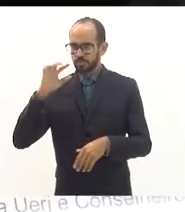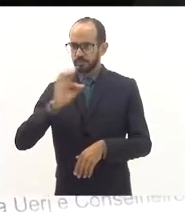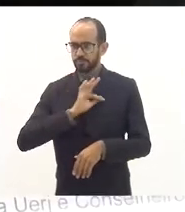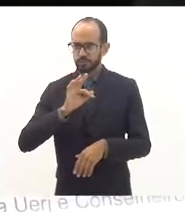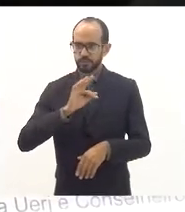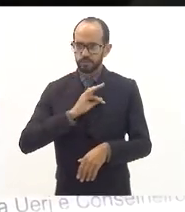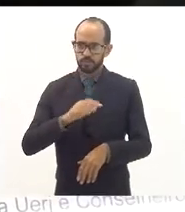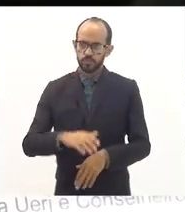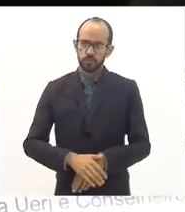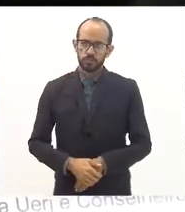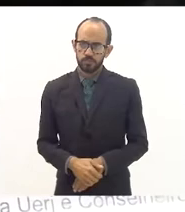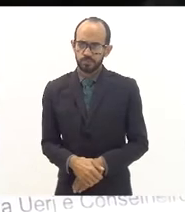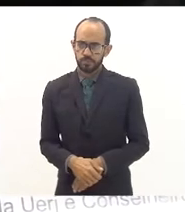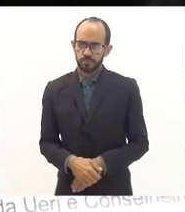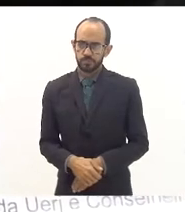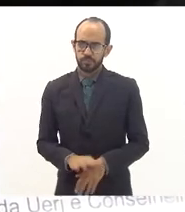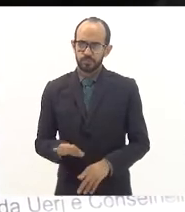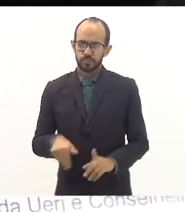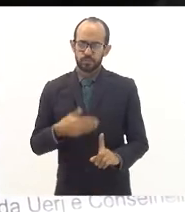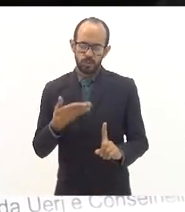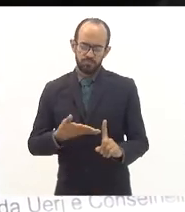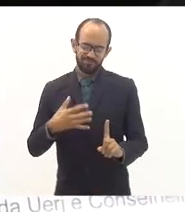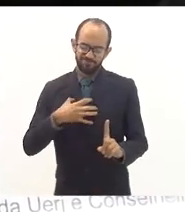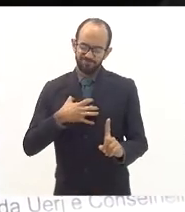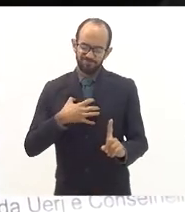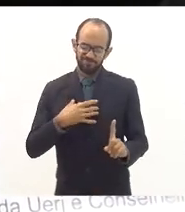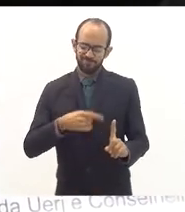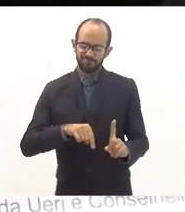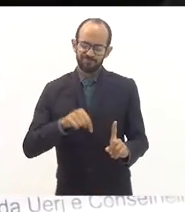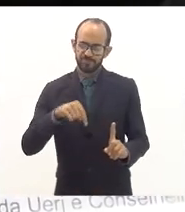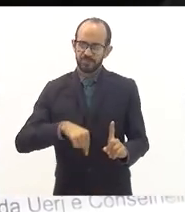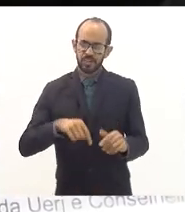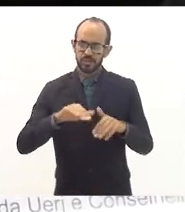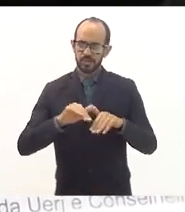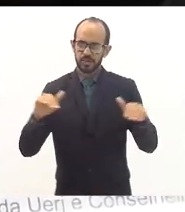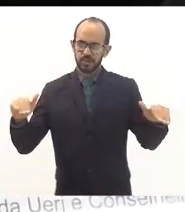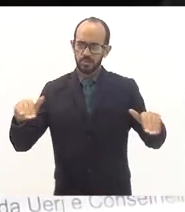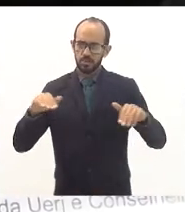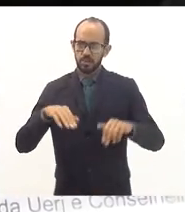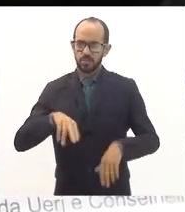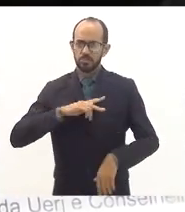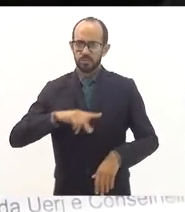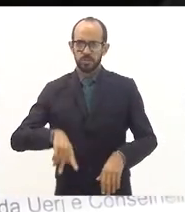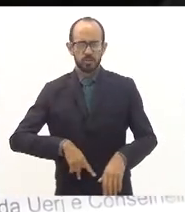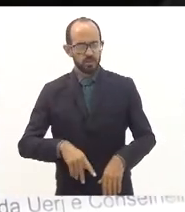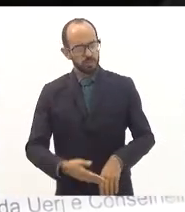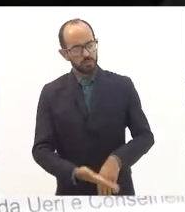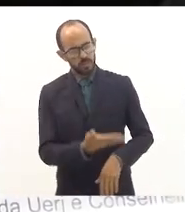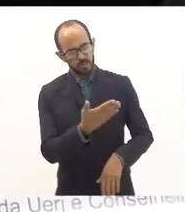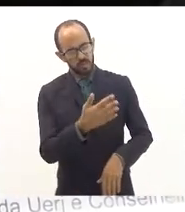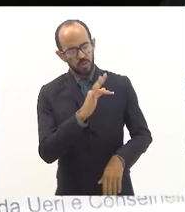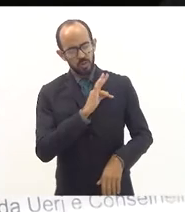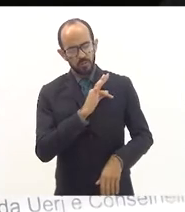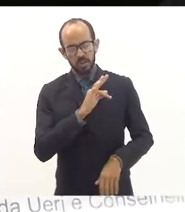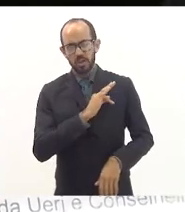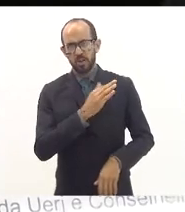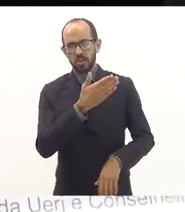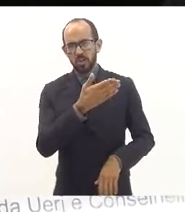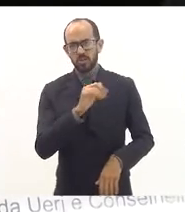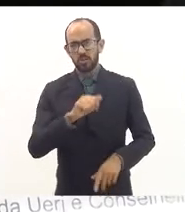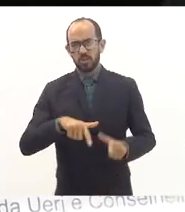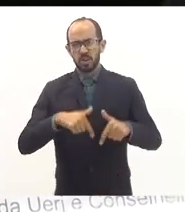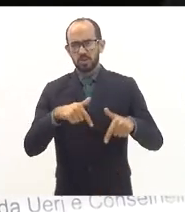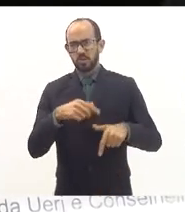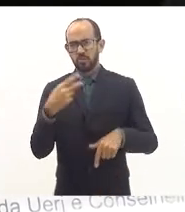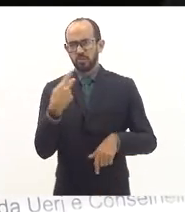Marta Rocha. Eu tenho muita honra em estar nesta mesa presidida pela senhora, sob a sua